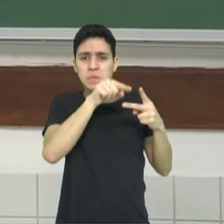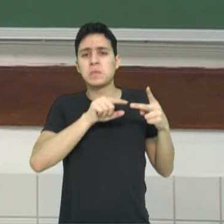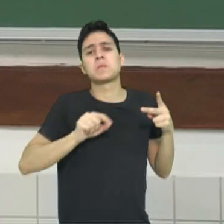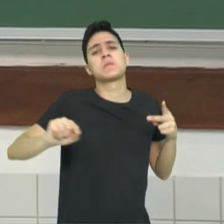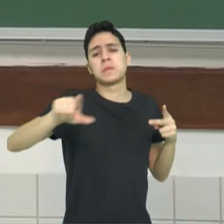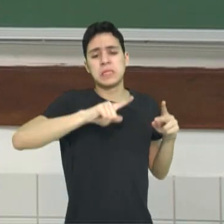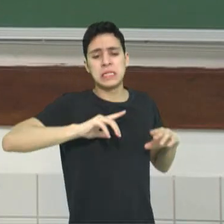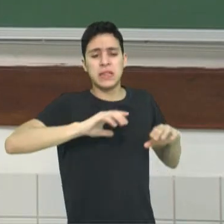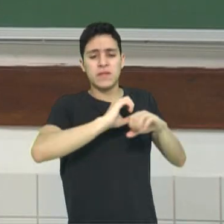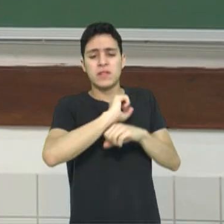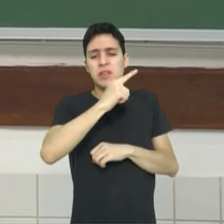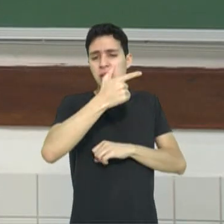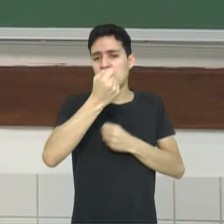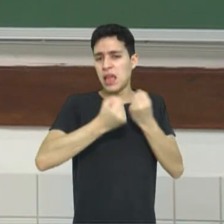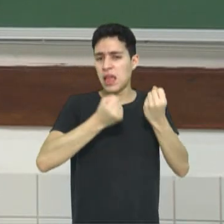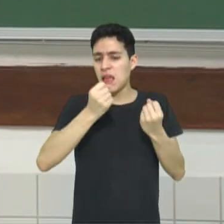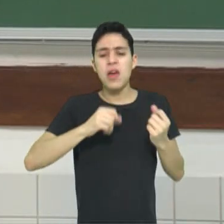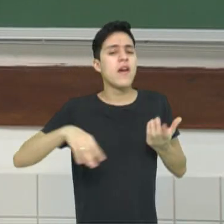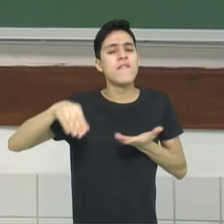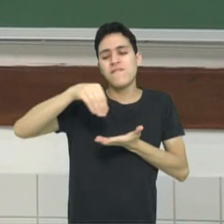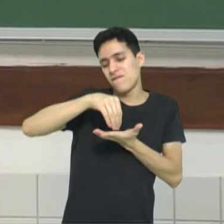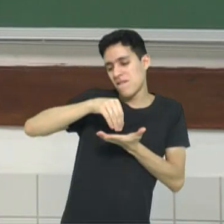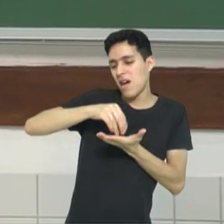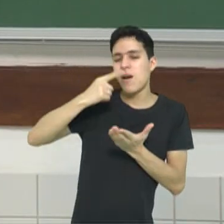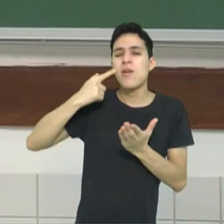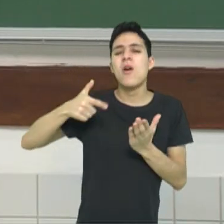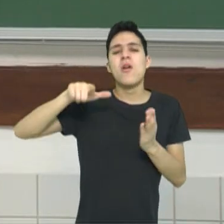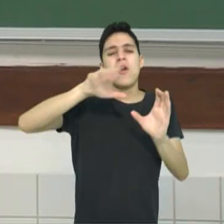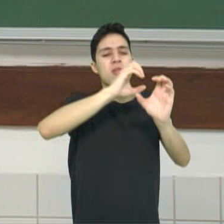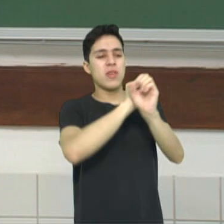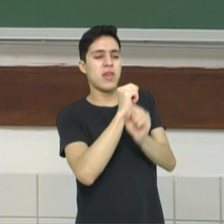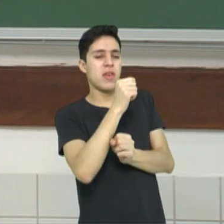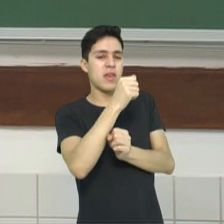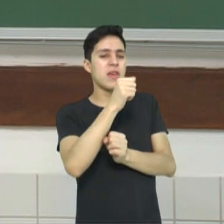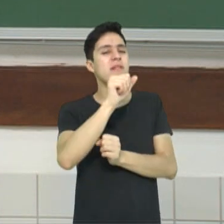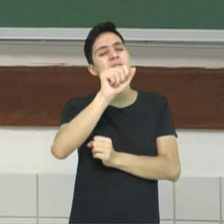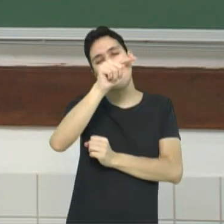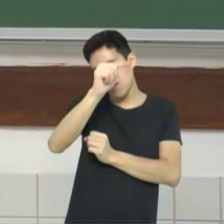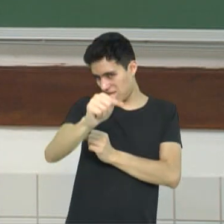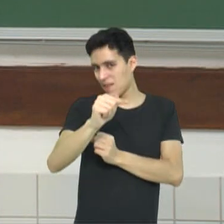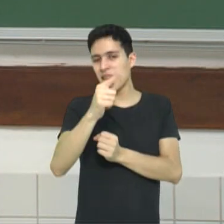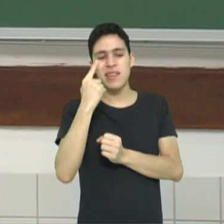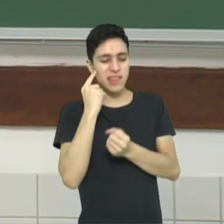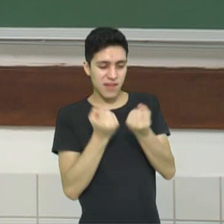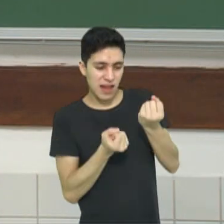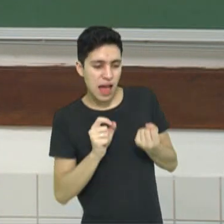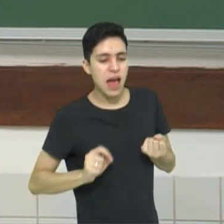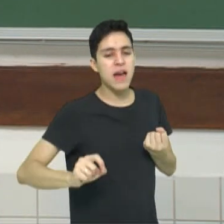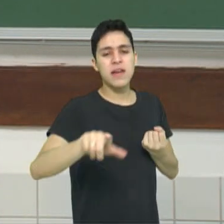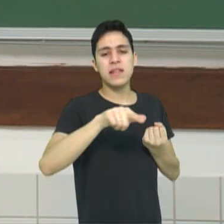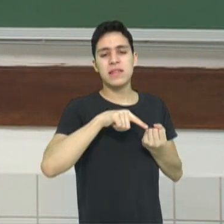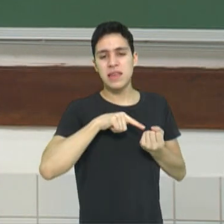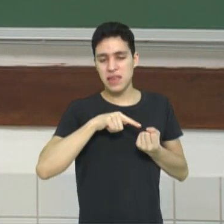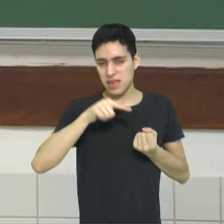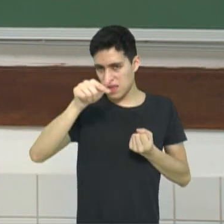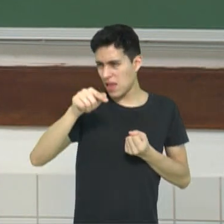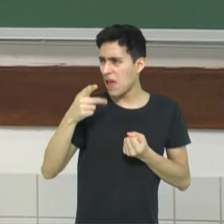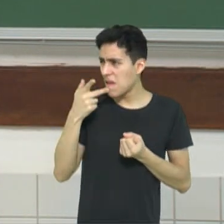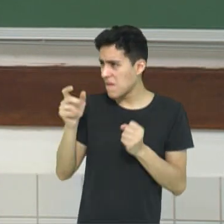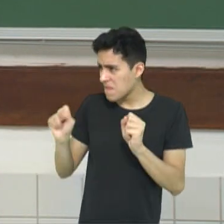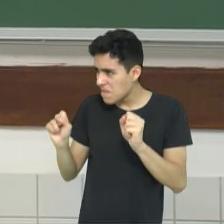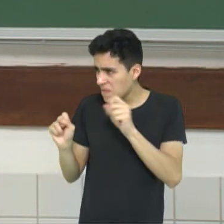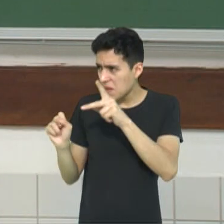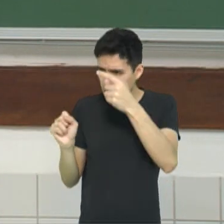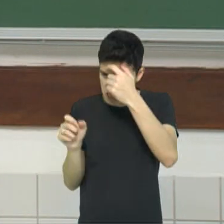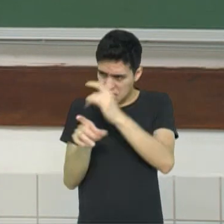tenho 20 veículos, quanto que falta para alcançar o 20? 7. O número de carros é 7. Professora, eu posso fazer assim